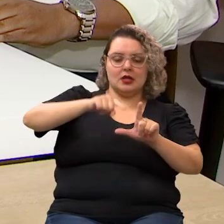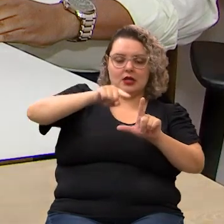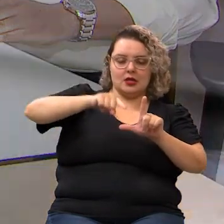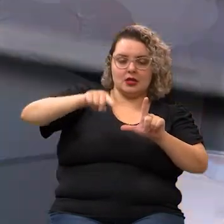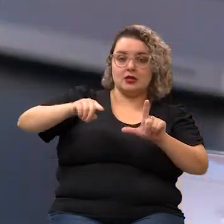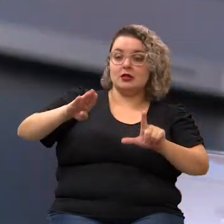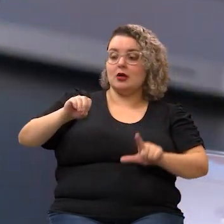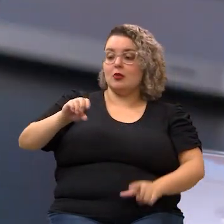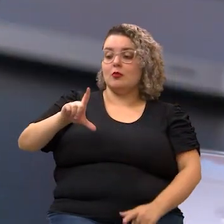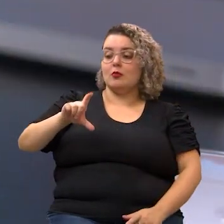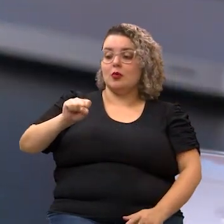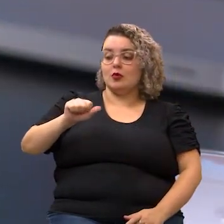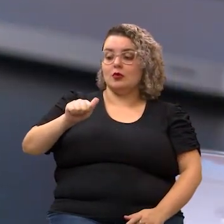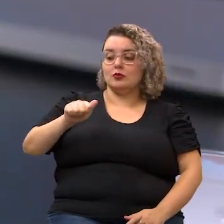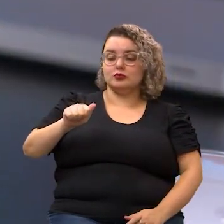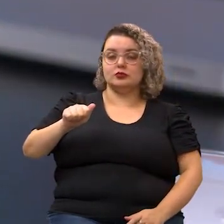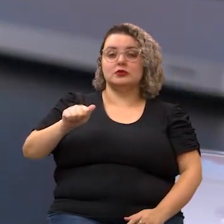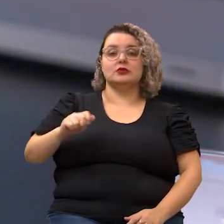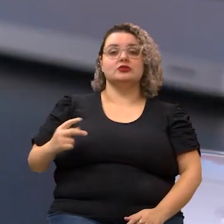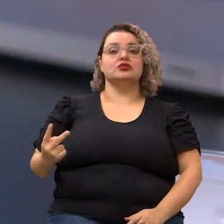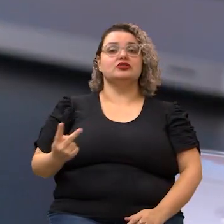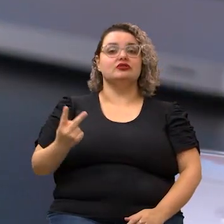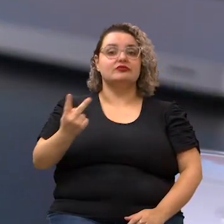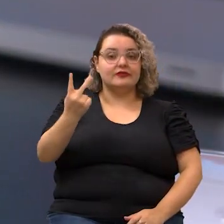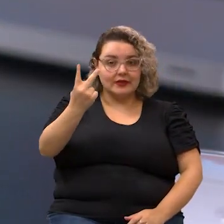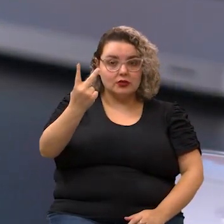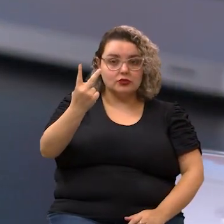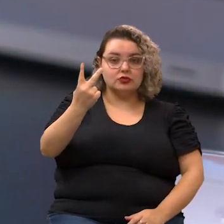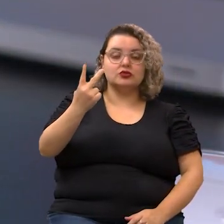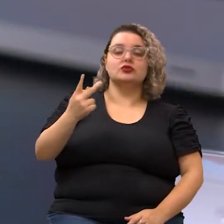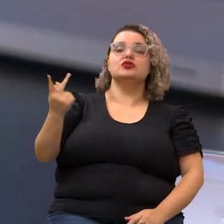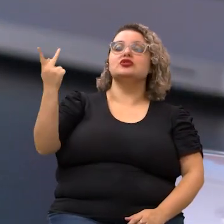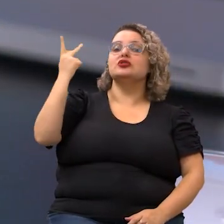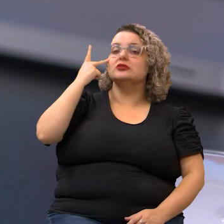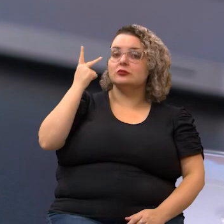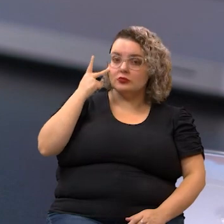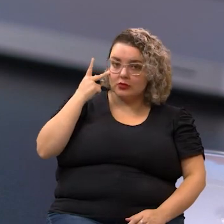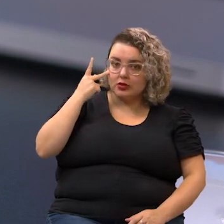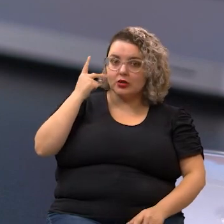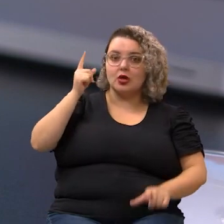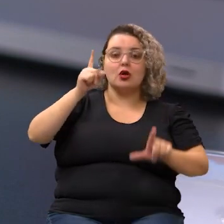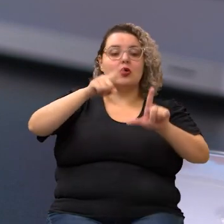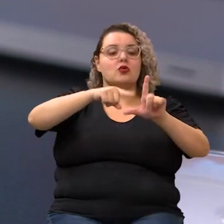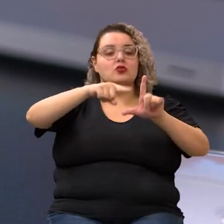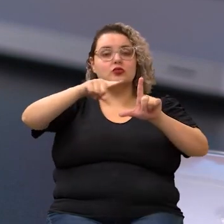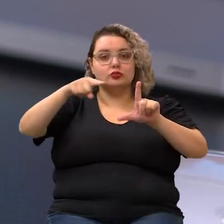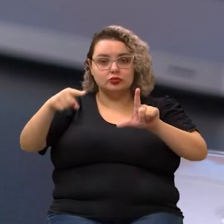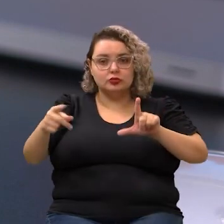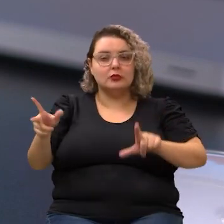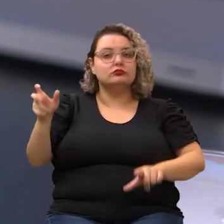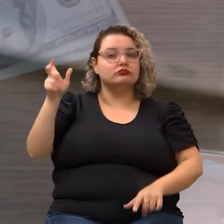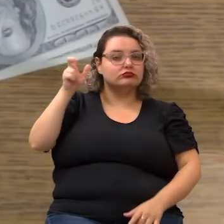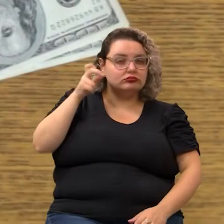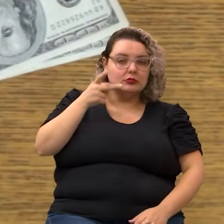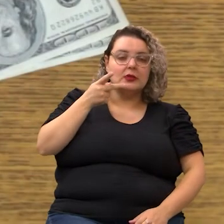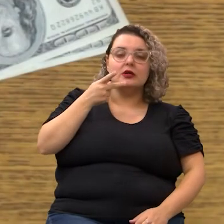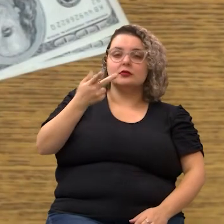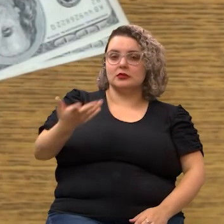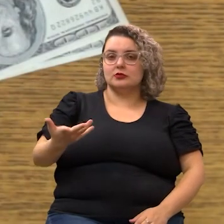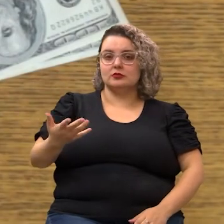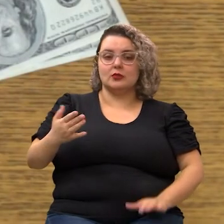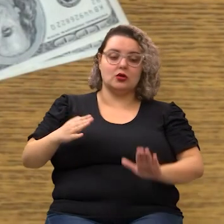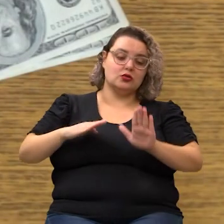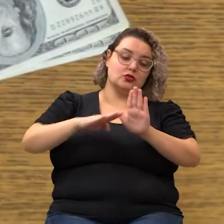Índice da Bolsa de Valores de São Paulo. E o índice Ibovespa, que é o que comumente a gente escuta se falar